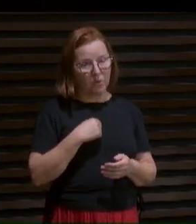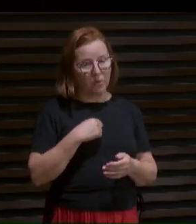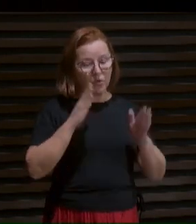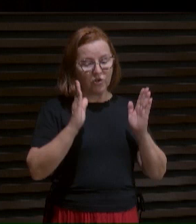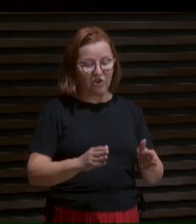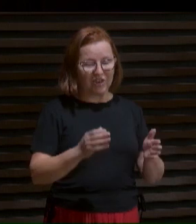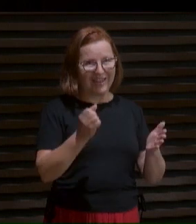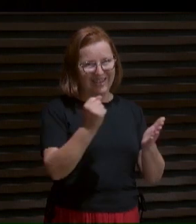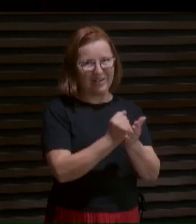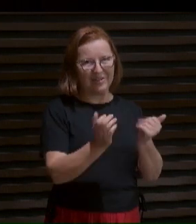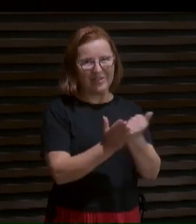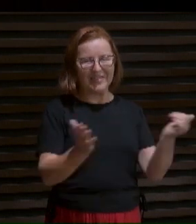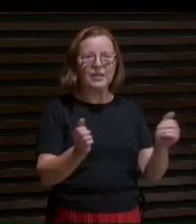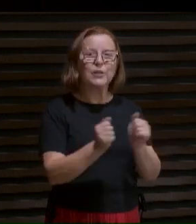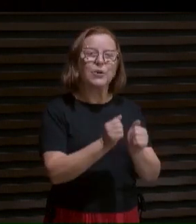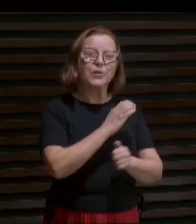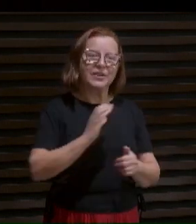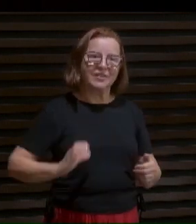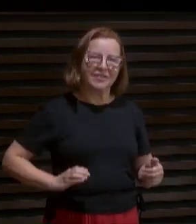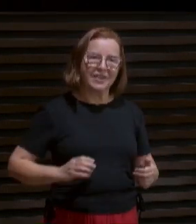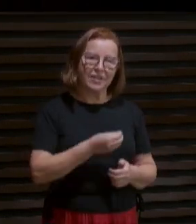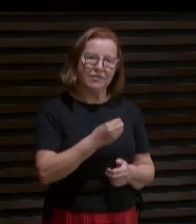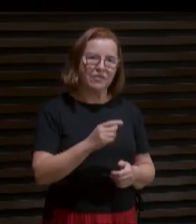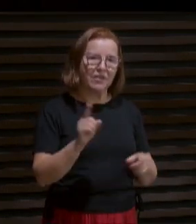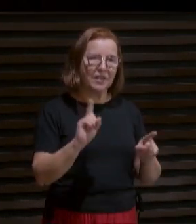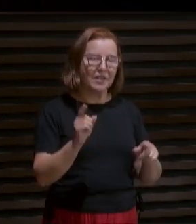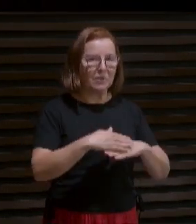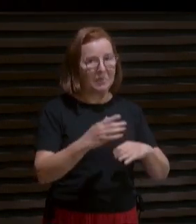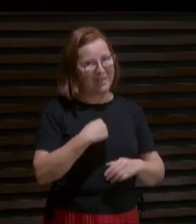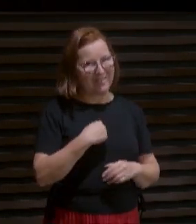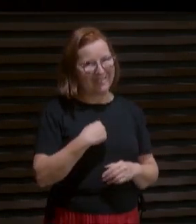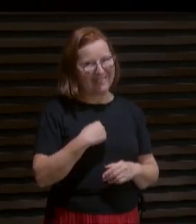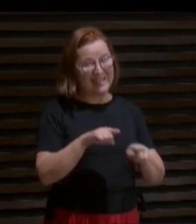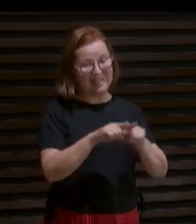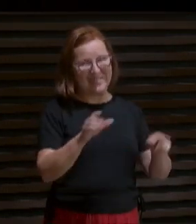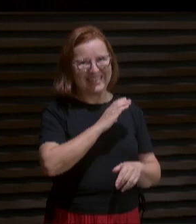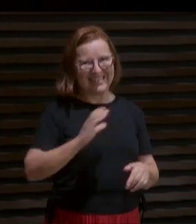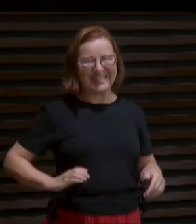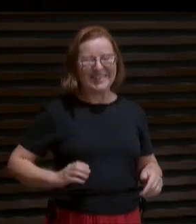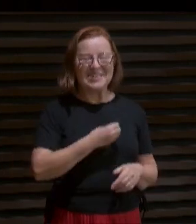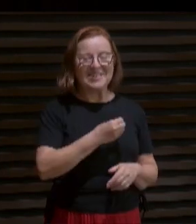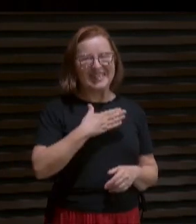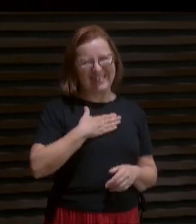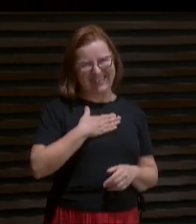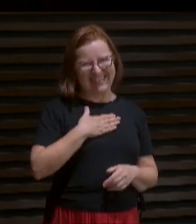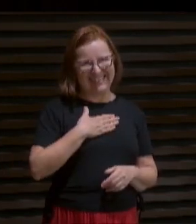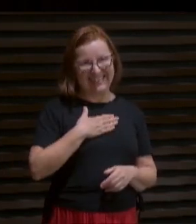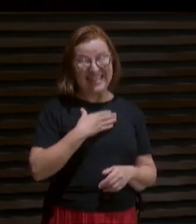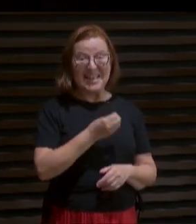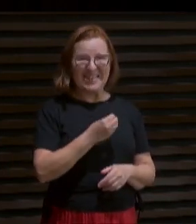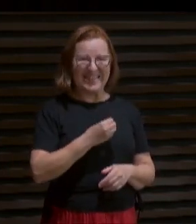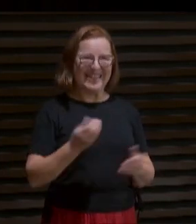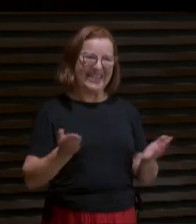com Cristo, e vivo, não mais eu, mas Cristo vive em mim. E a vida